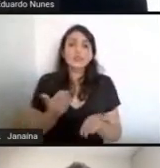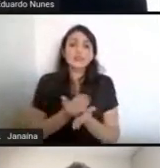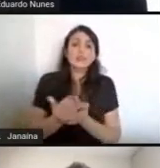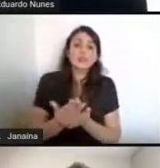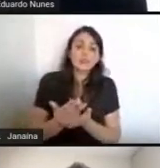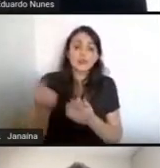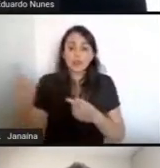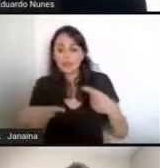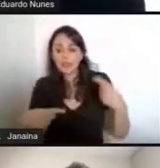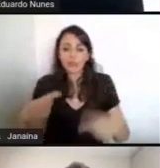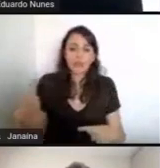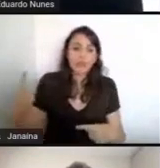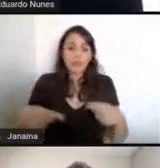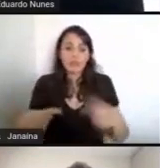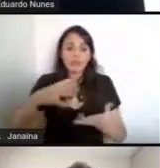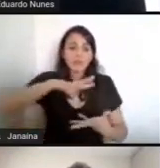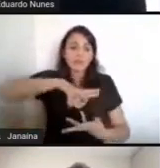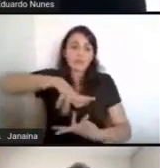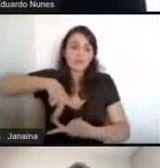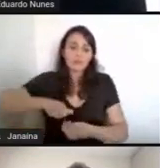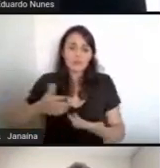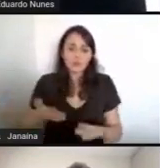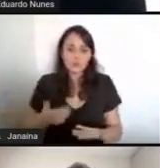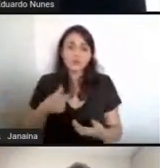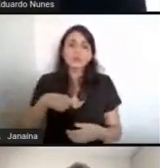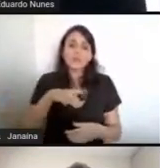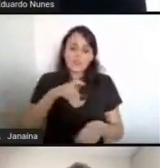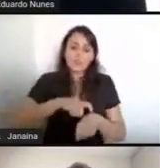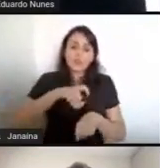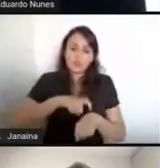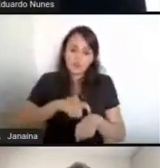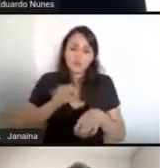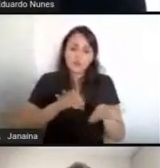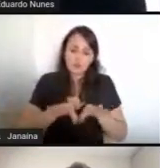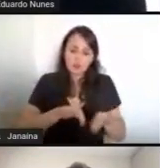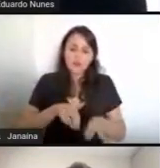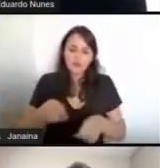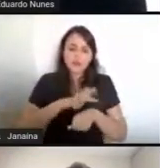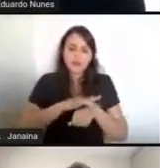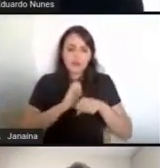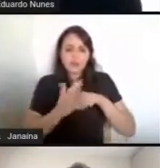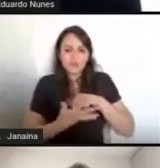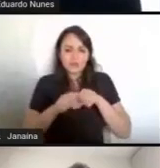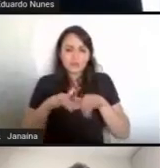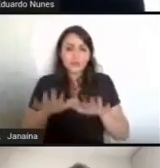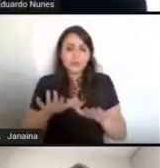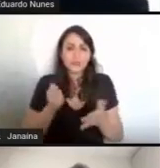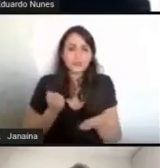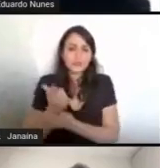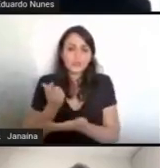em que, apesar da gente ter tido tempo de se organizar para essa pandemia, mesmo as compras que foram organizadas